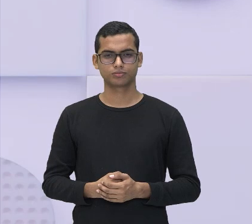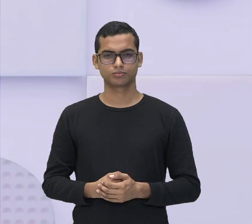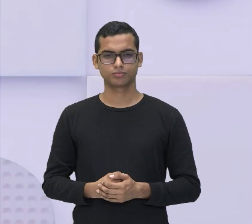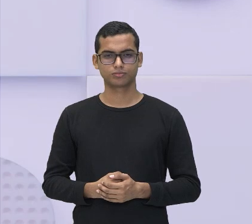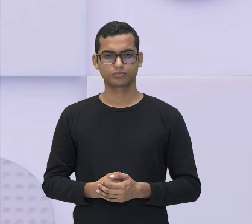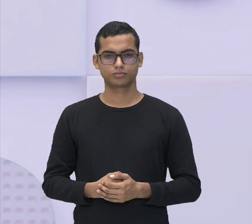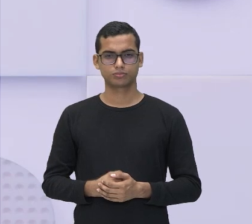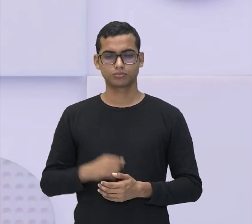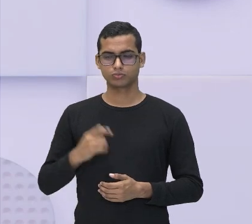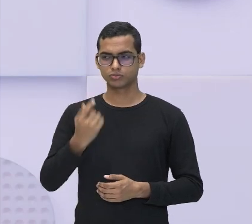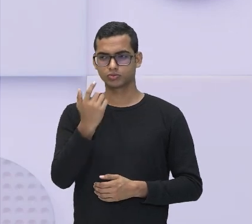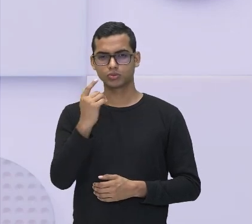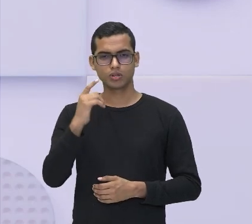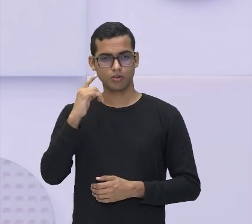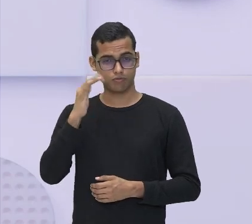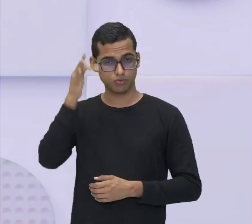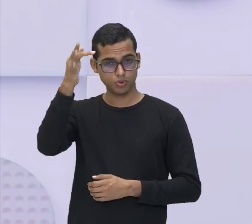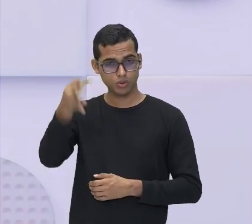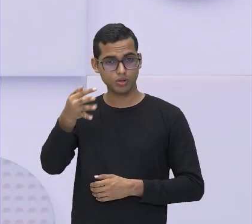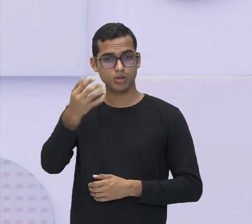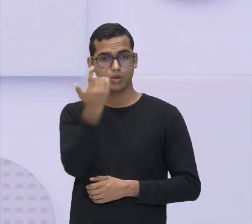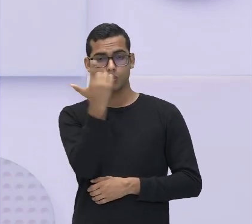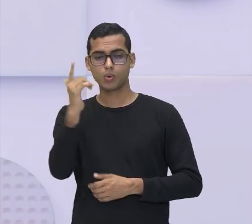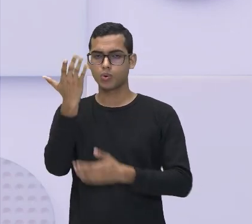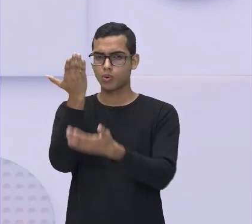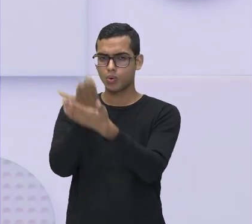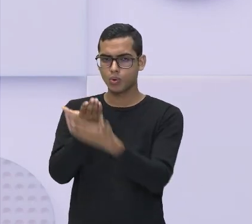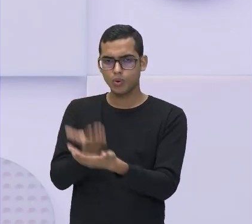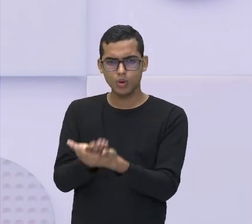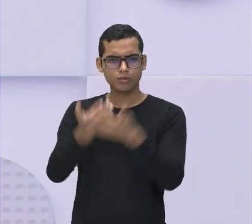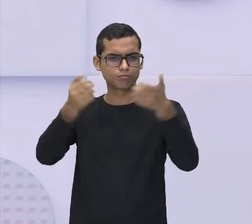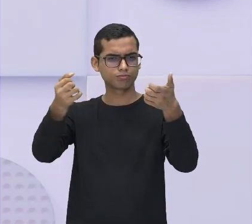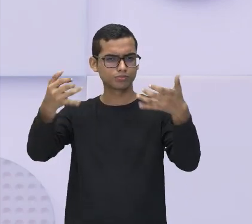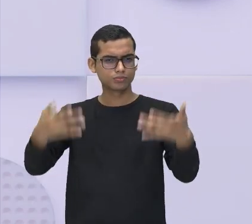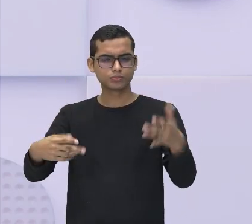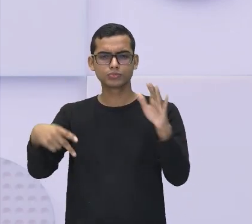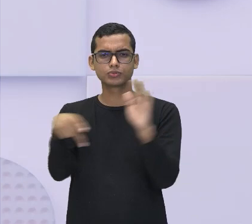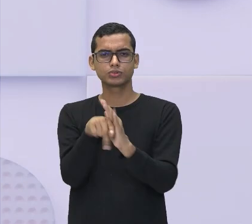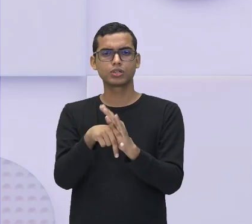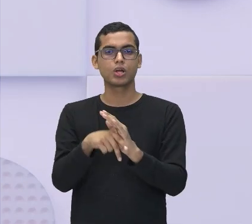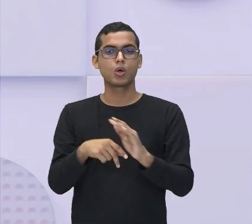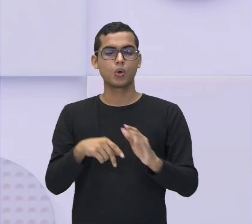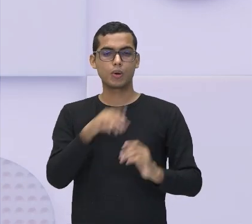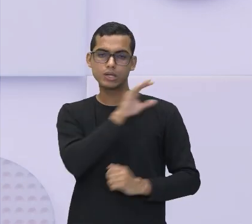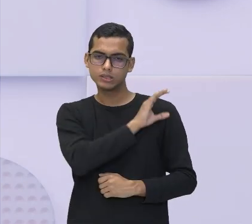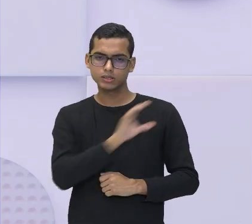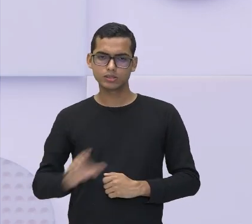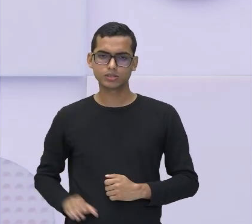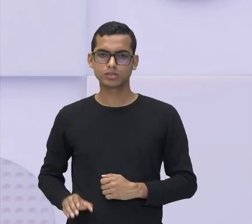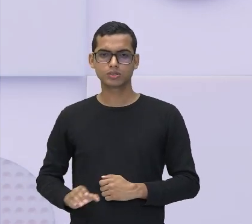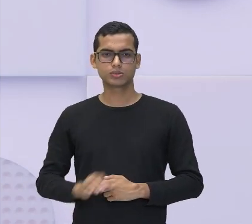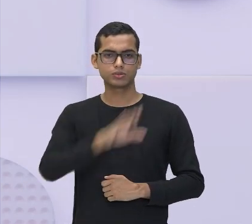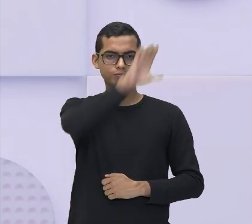outras aulas, nós vamos falar a diferença entre o cristianismo ortodoxo e o que nasceu mais